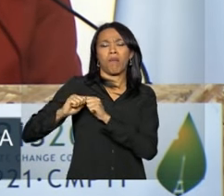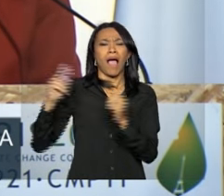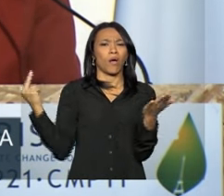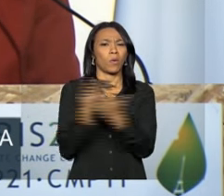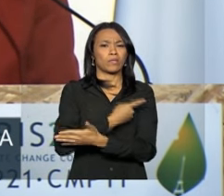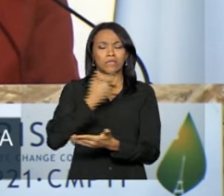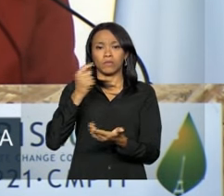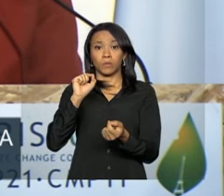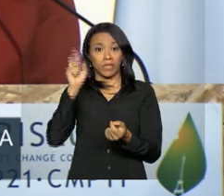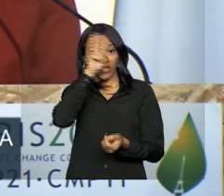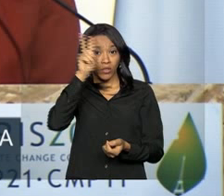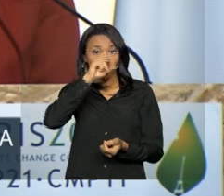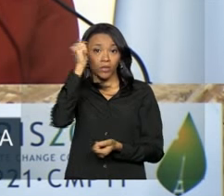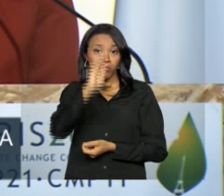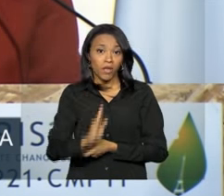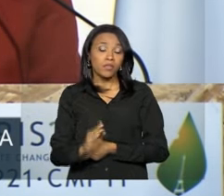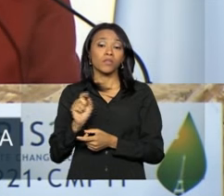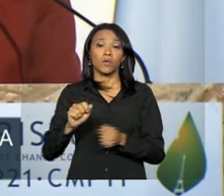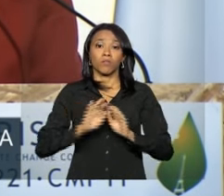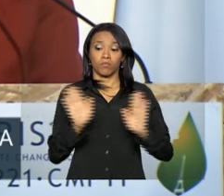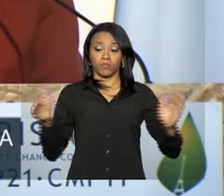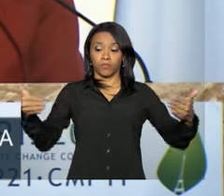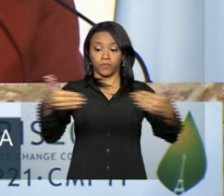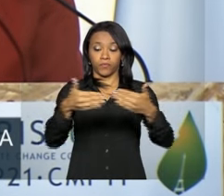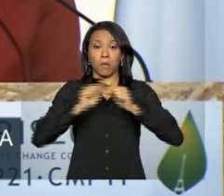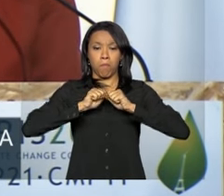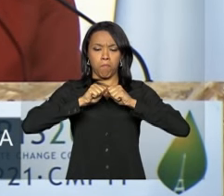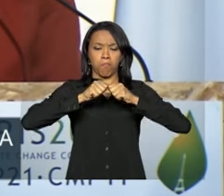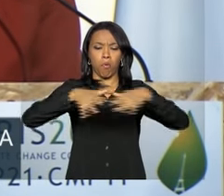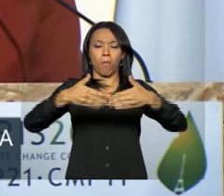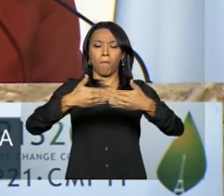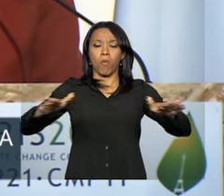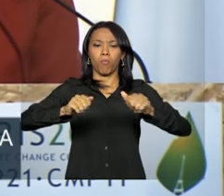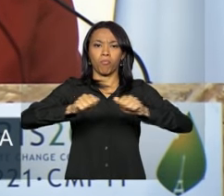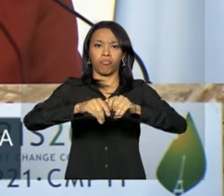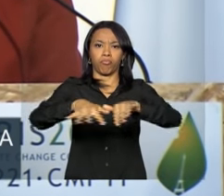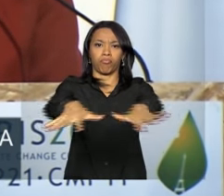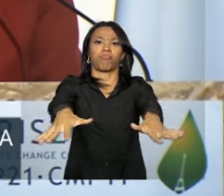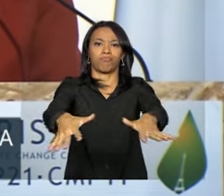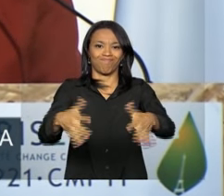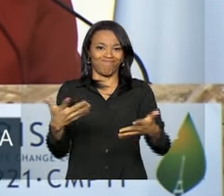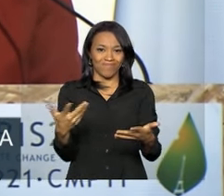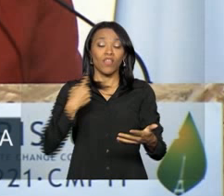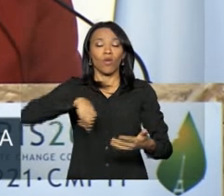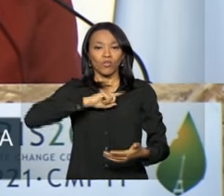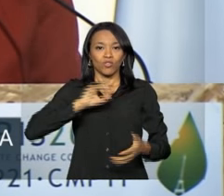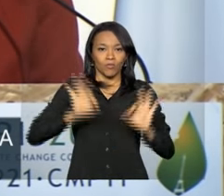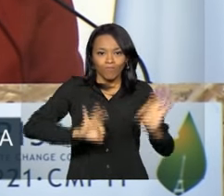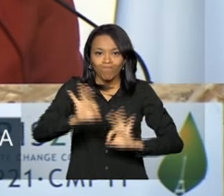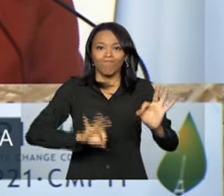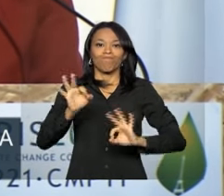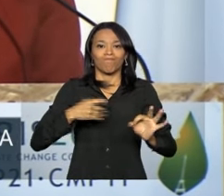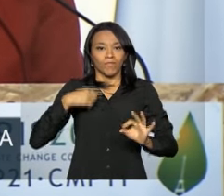ambiental da história do Brasil na grande bacia hidrográfica do Rio Doce. Estamos reagindo ao desastre com medidas de